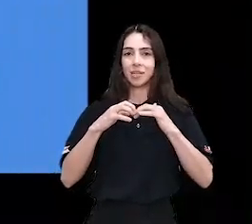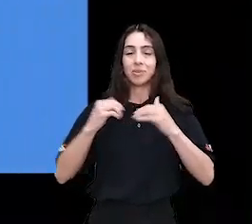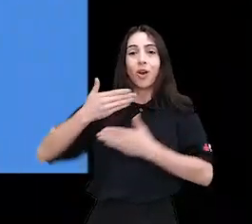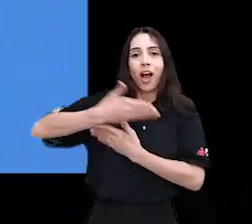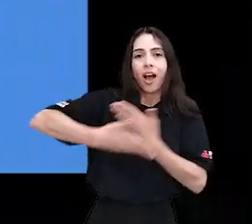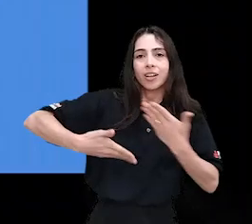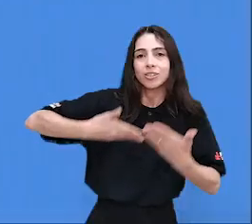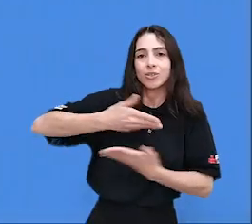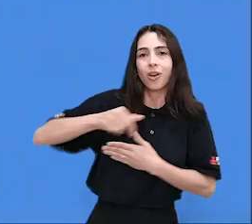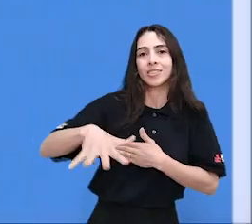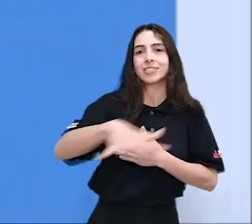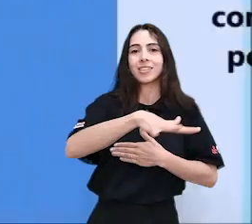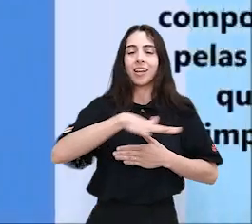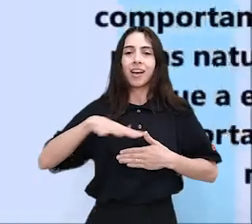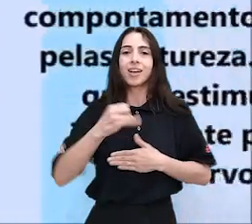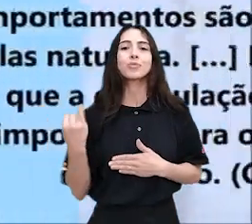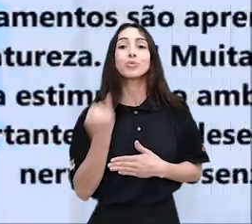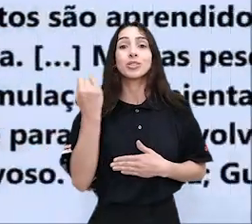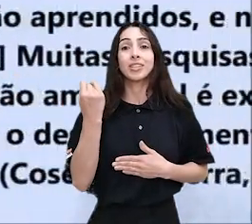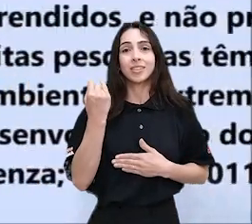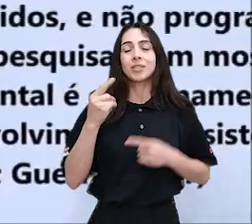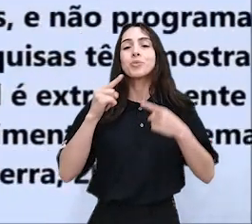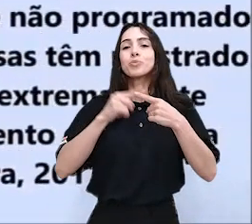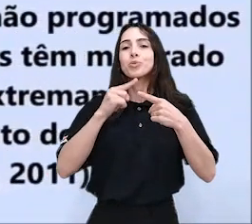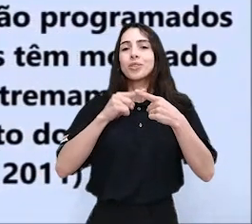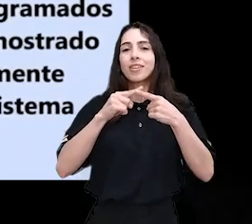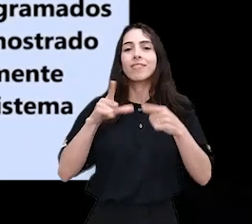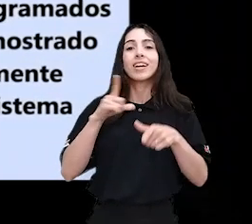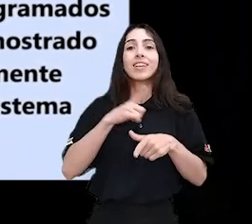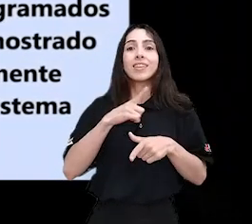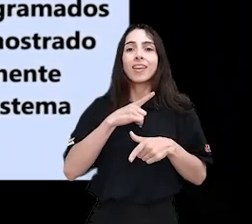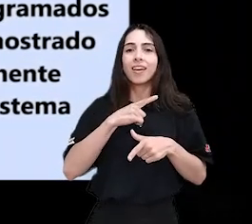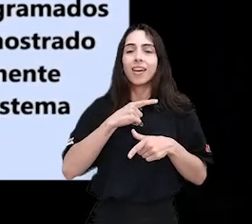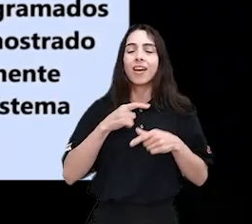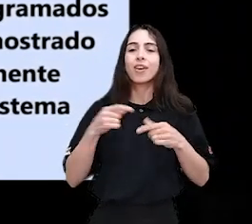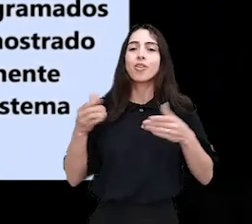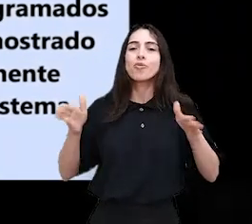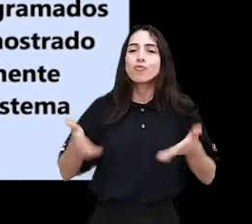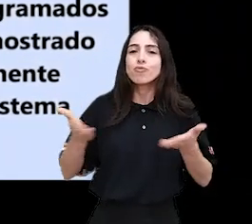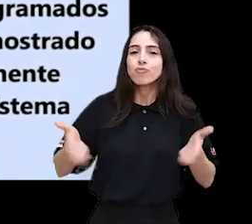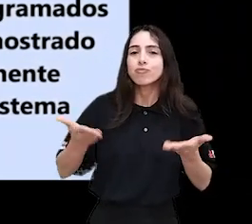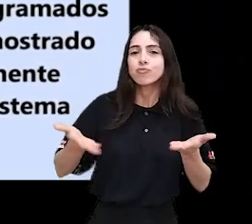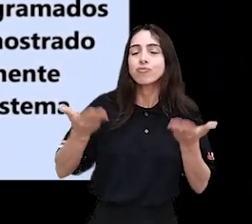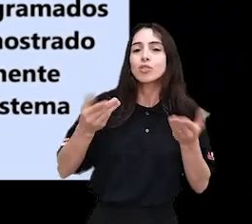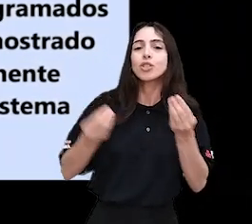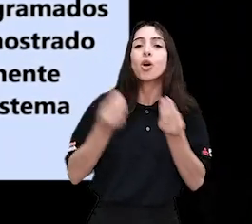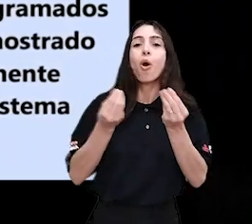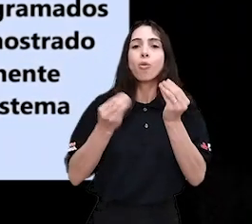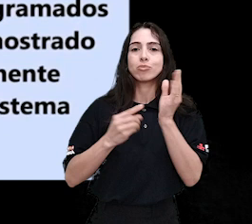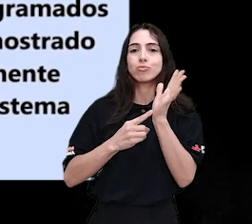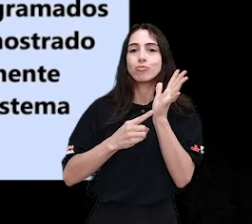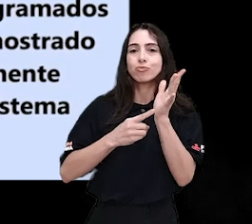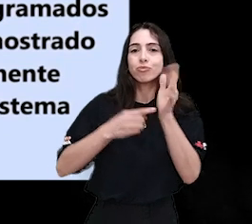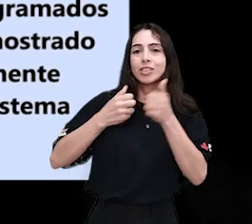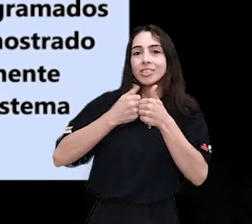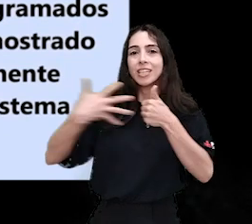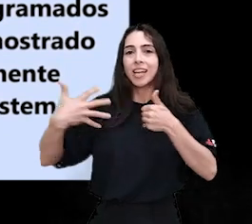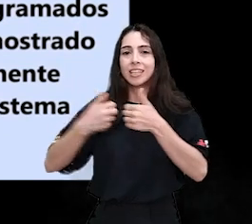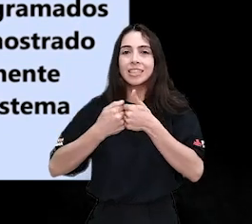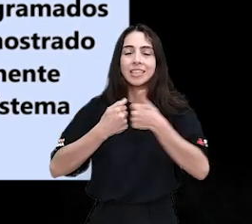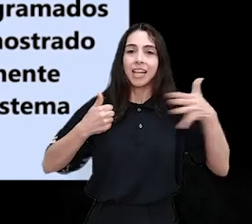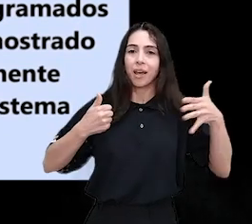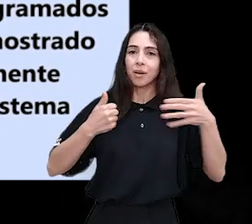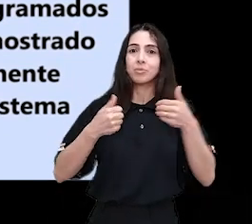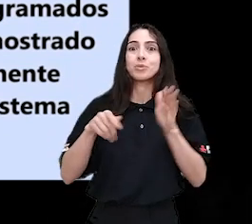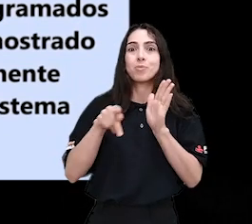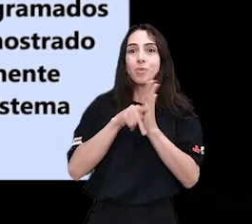vão seguir uma história própria. Então, a interação com o ambiente é importante porque é ela que